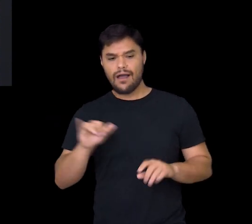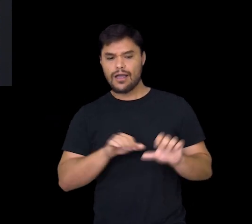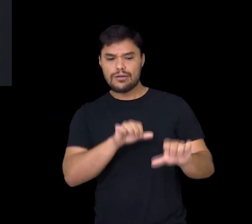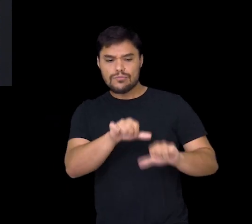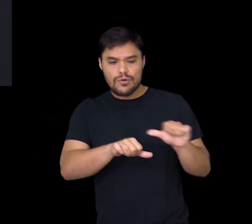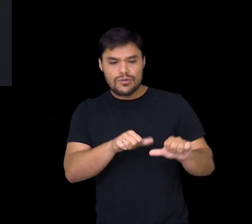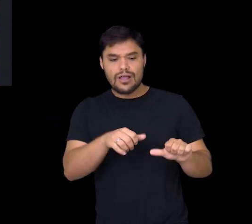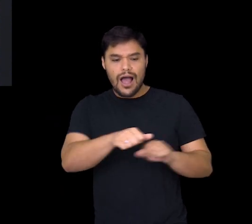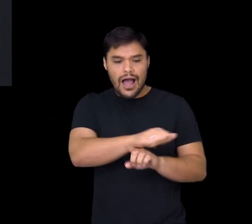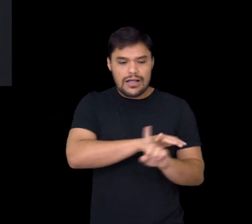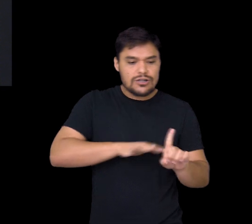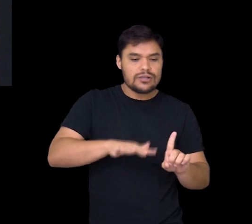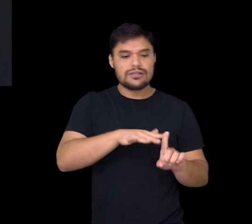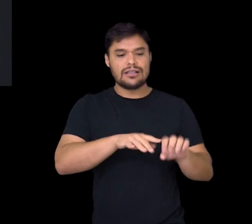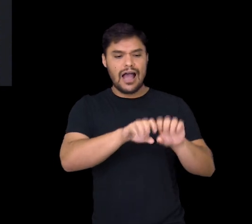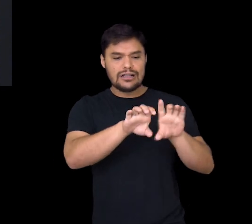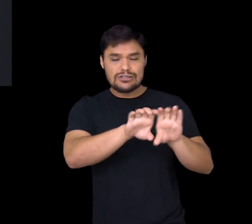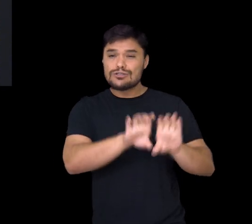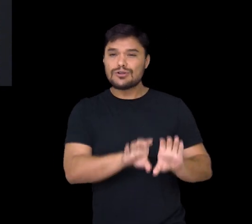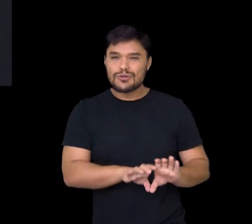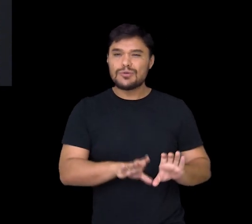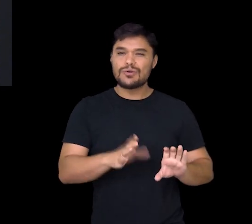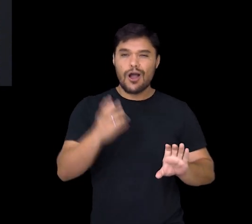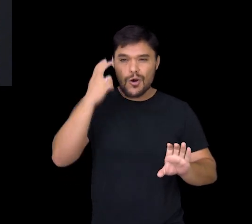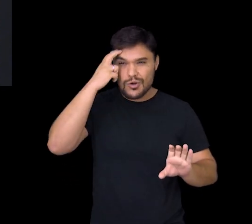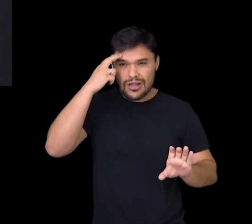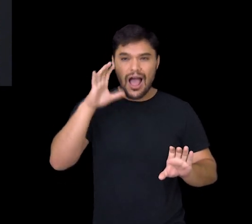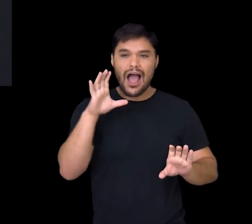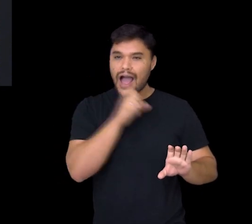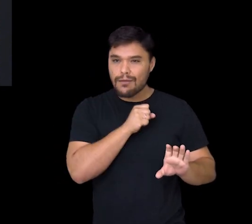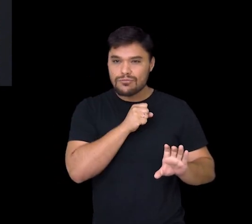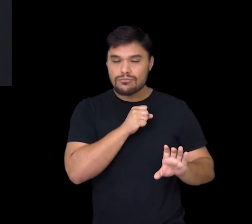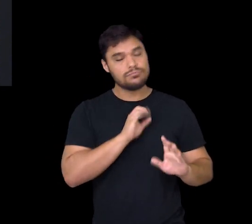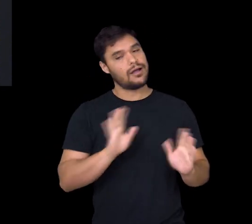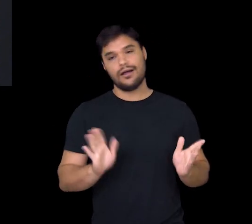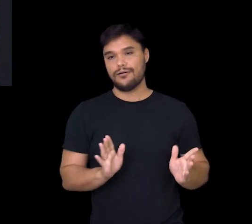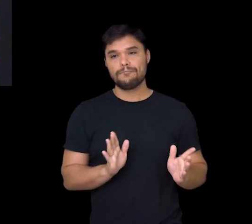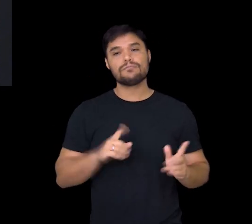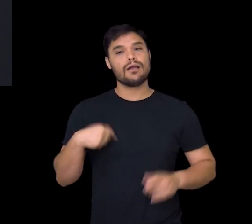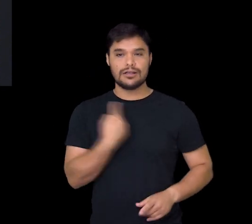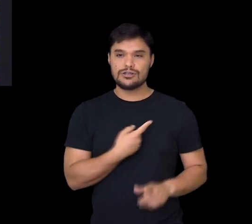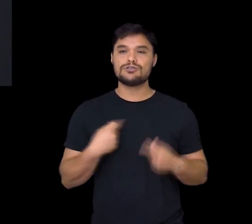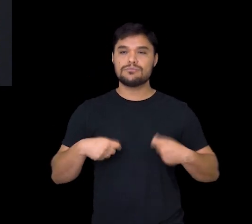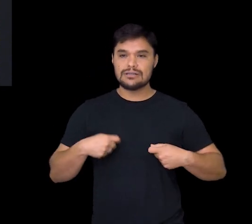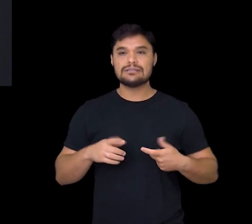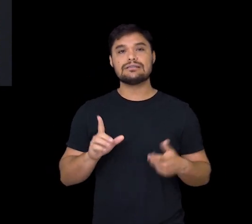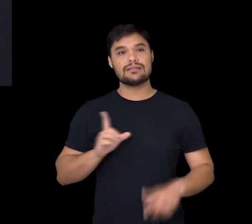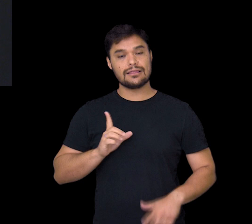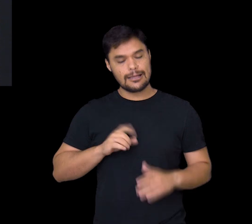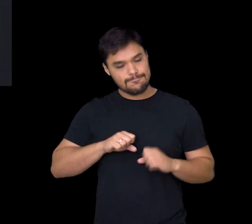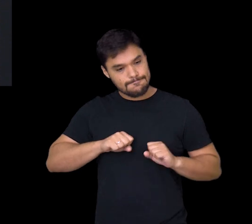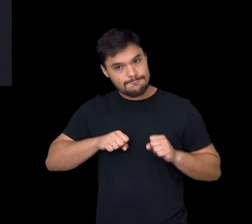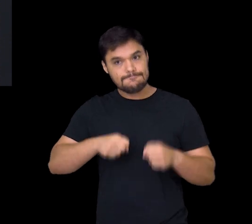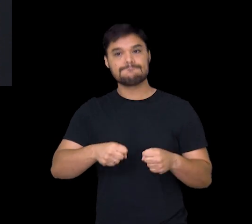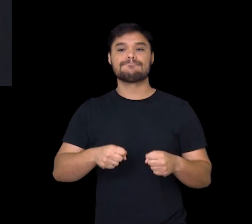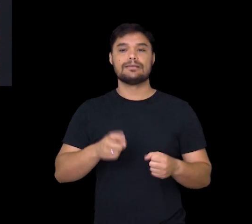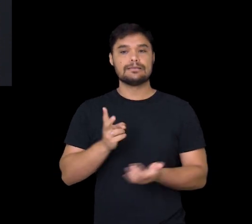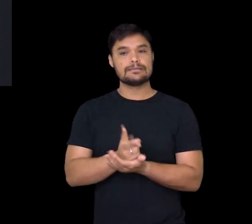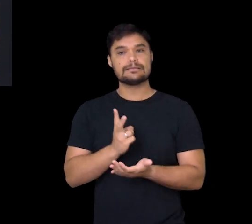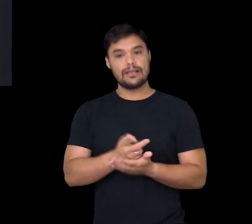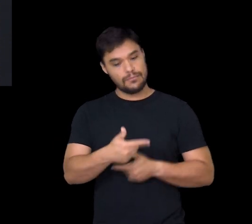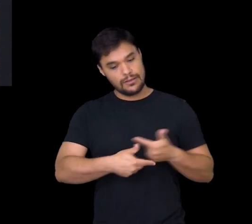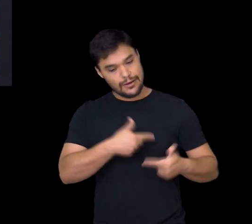uma estrutura de sociedade, uma cultura de uma hora para outra? Não. Mas nós temos que ser